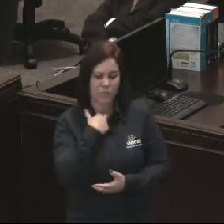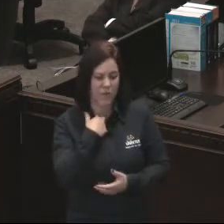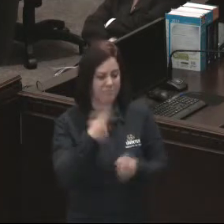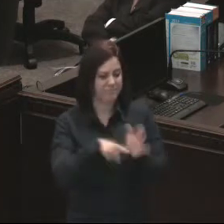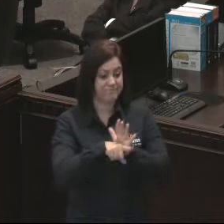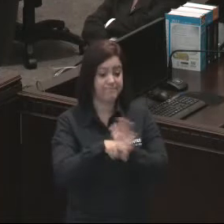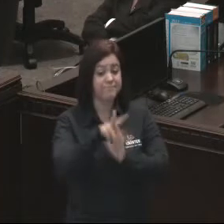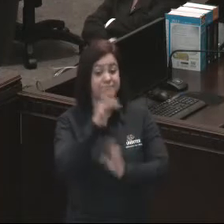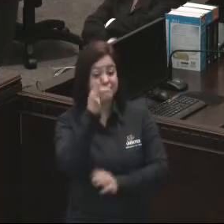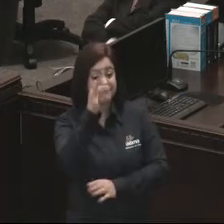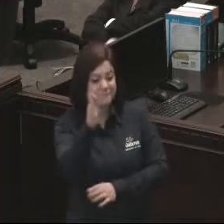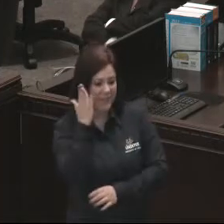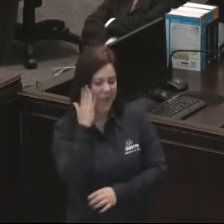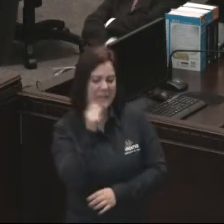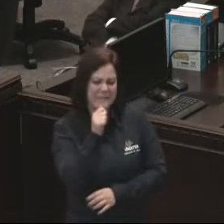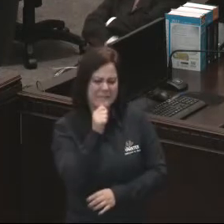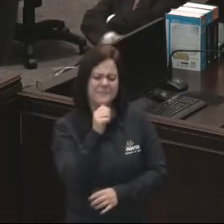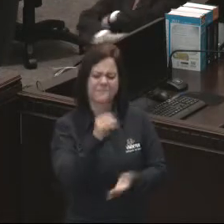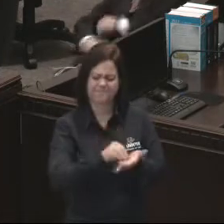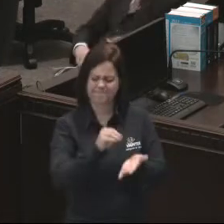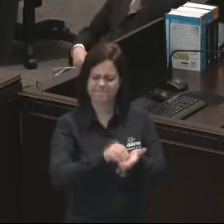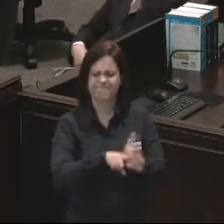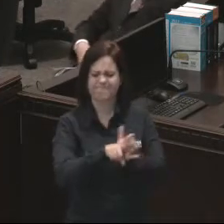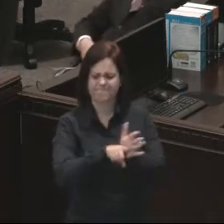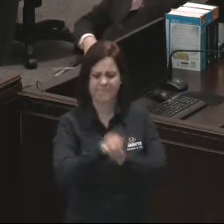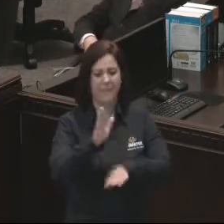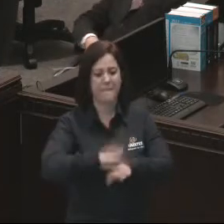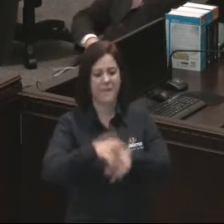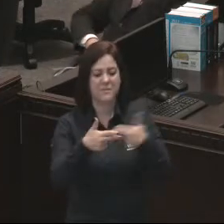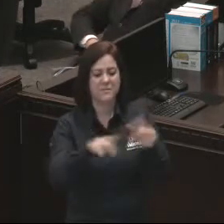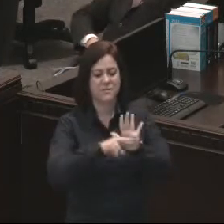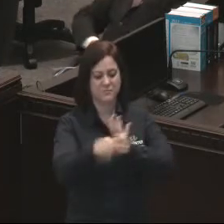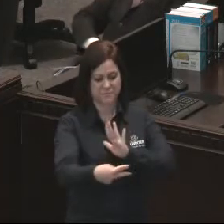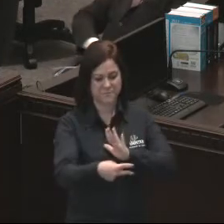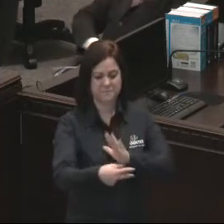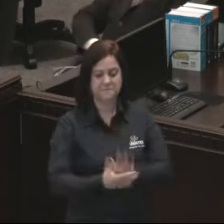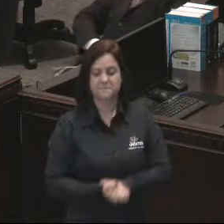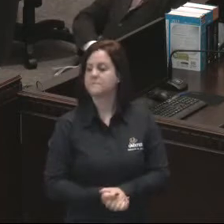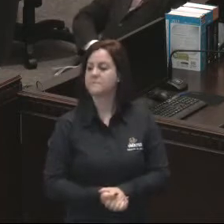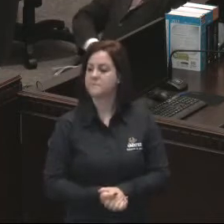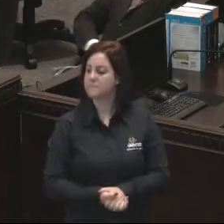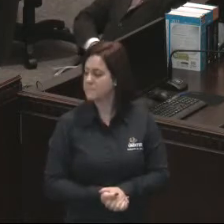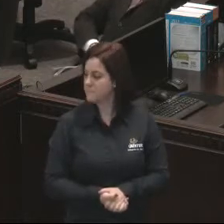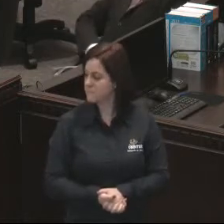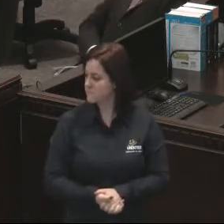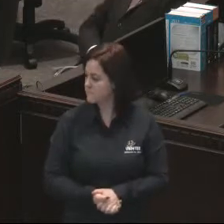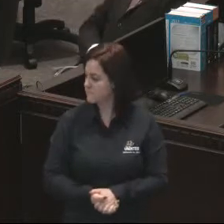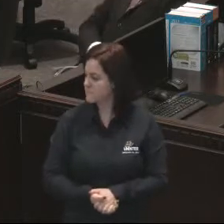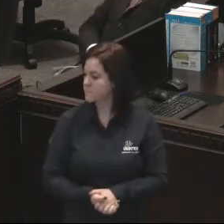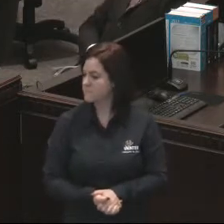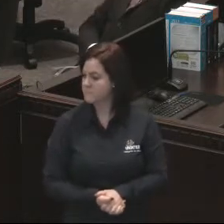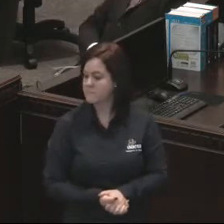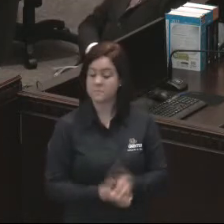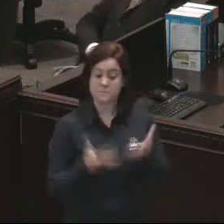assim, nós estamos ainda muito longe para eu te dizer, Paulo, qualquer coisa a respeito disso. Posso quer comentar? Sim.